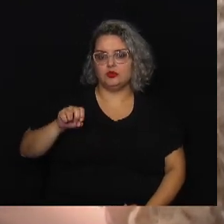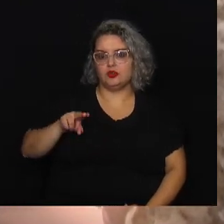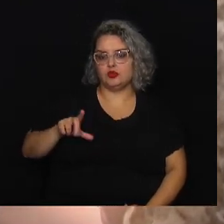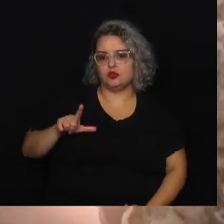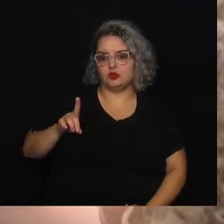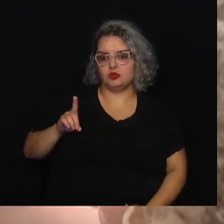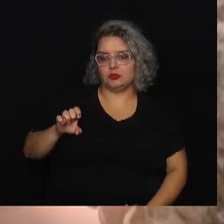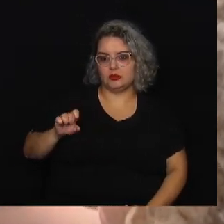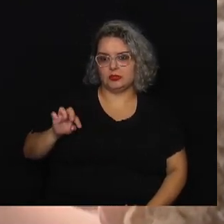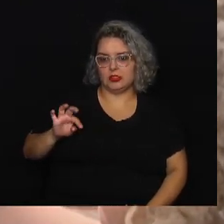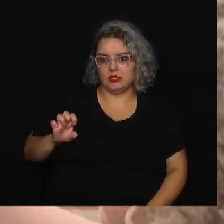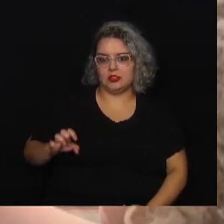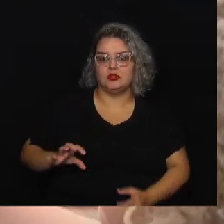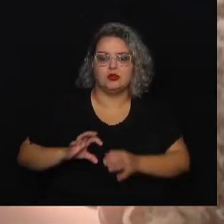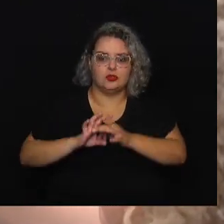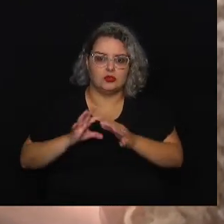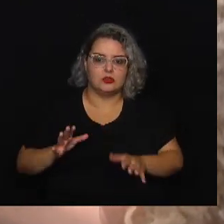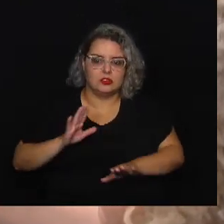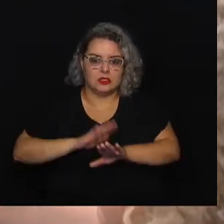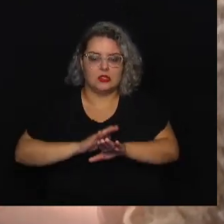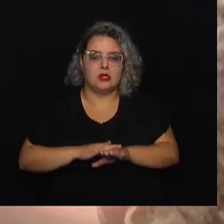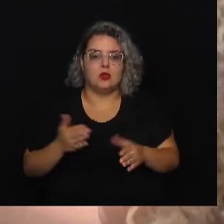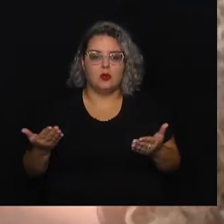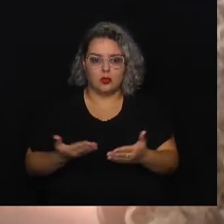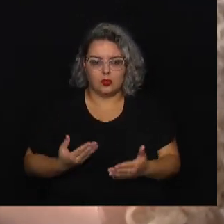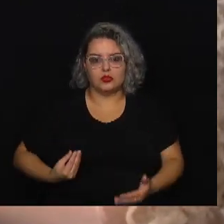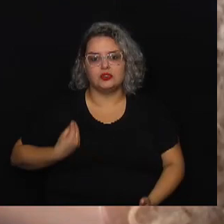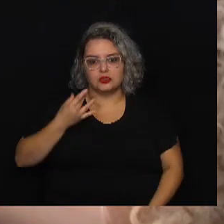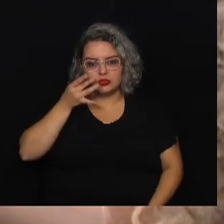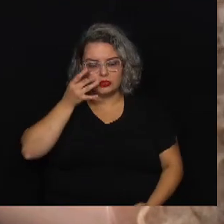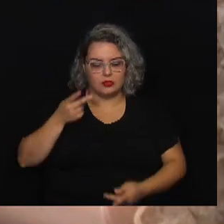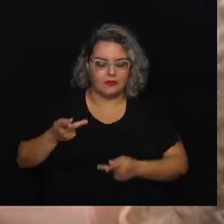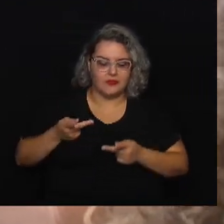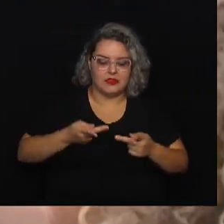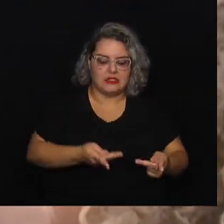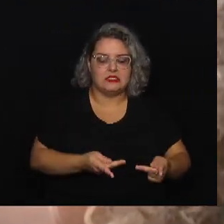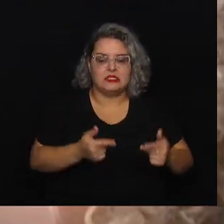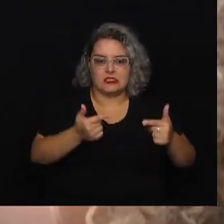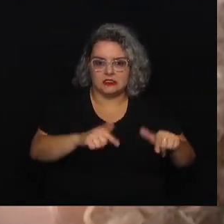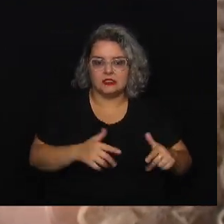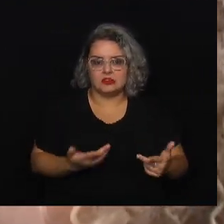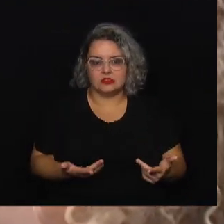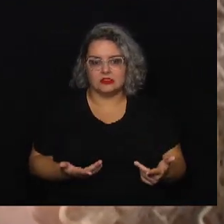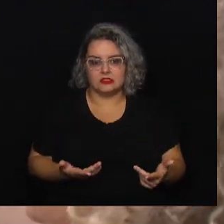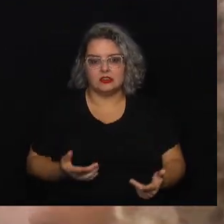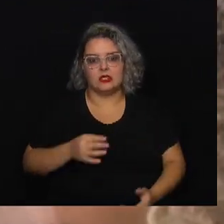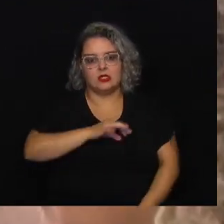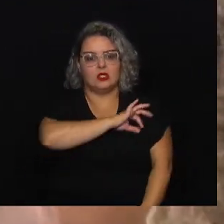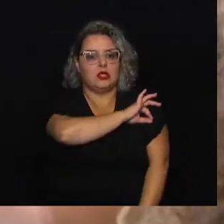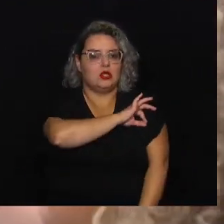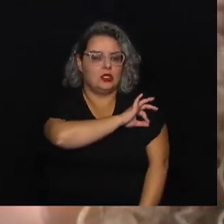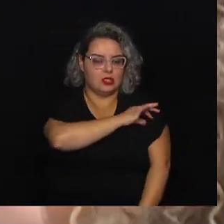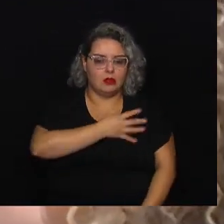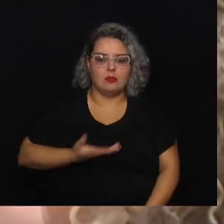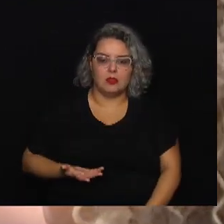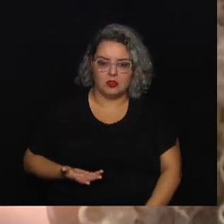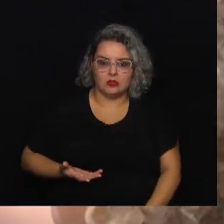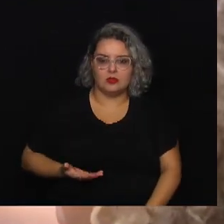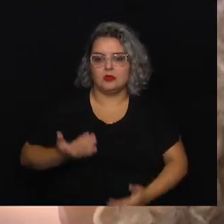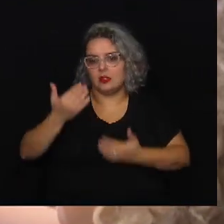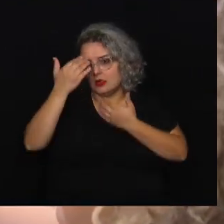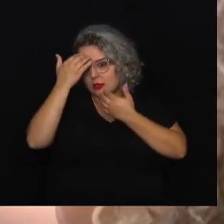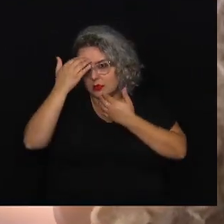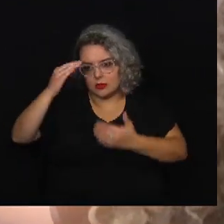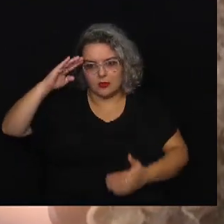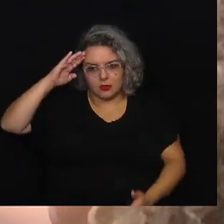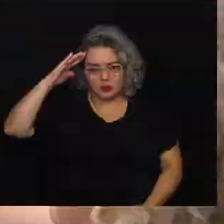Então, assim, hoje nós viemos aqui visitar esse início e a Prefeitura está aqui agradecendo o Exército